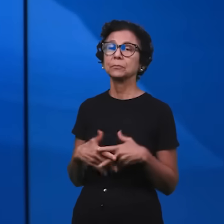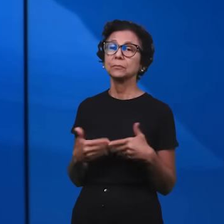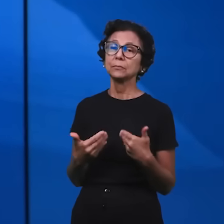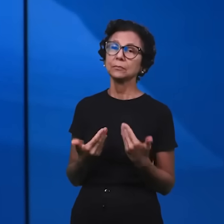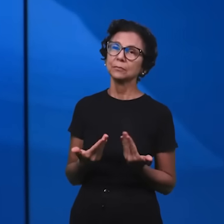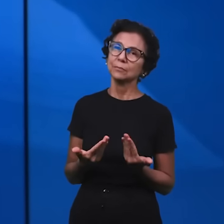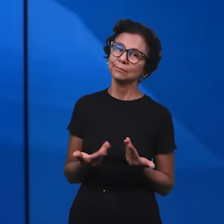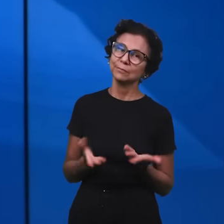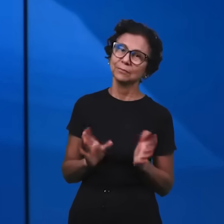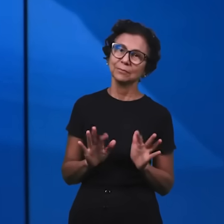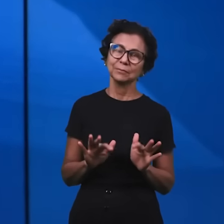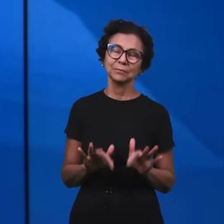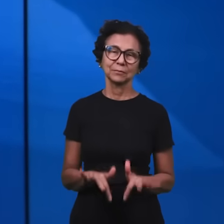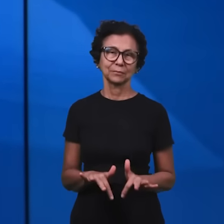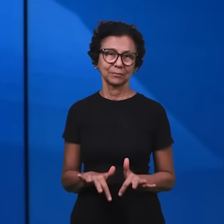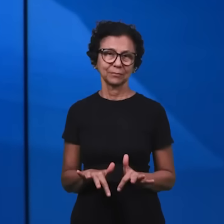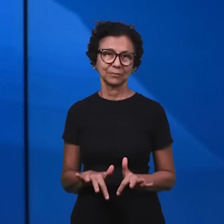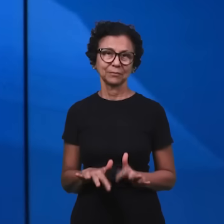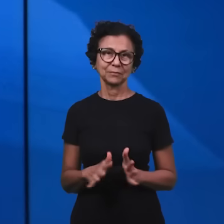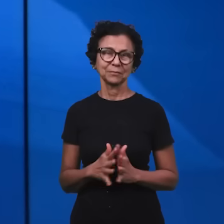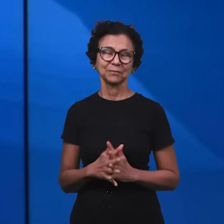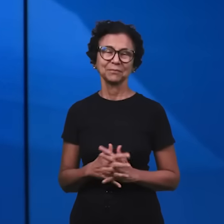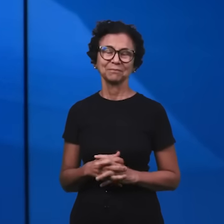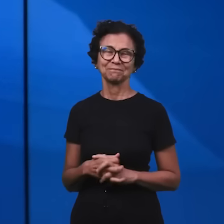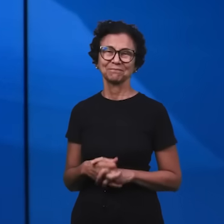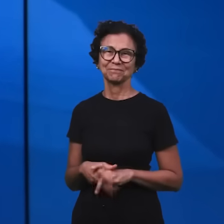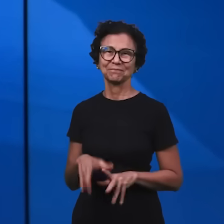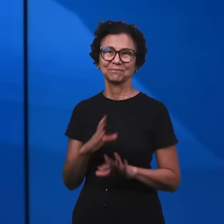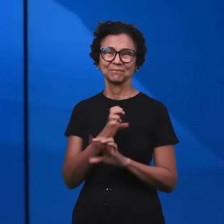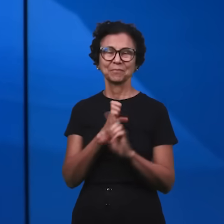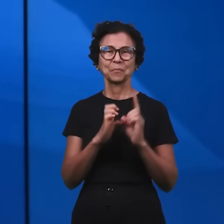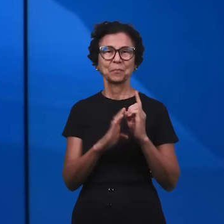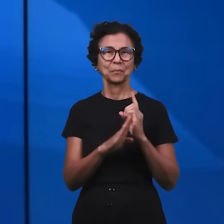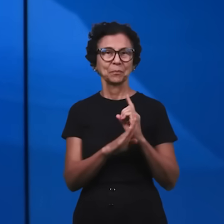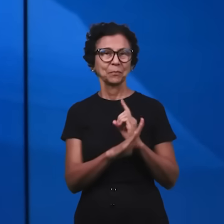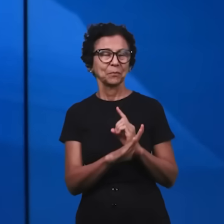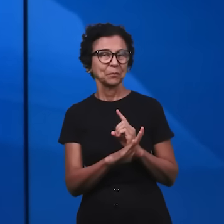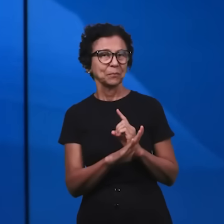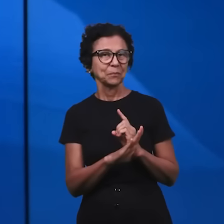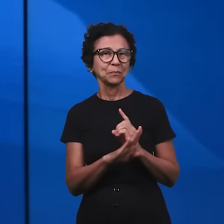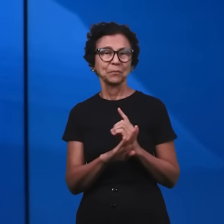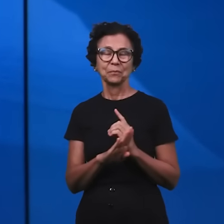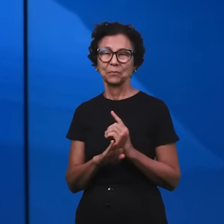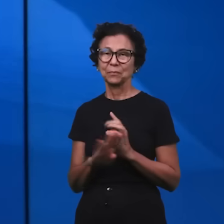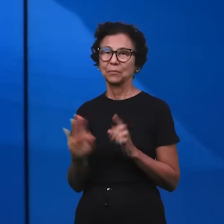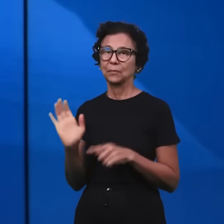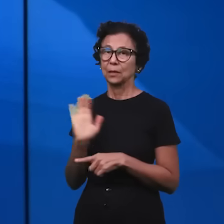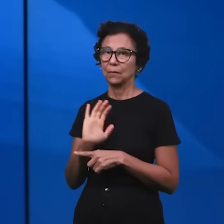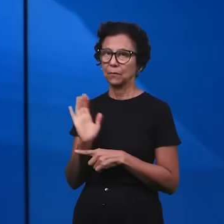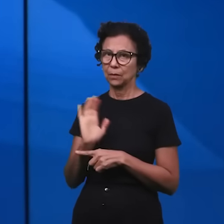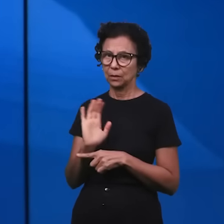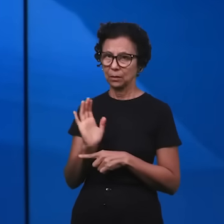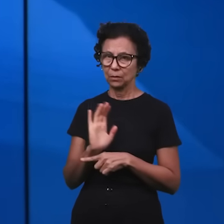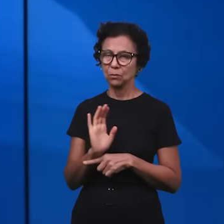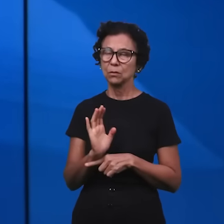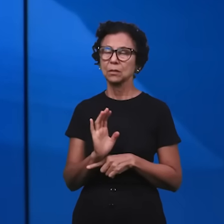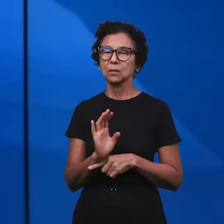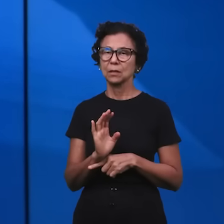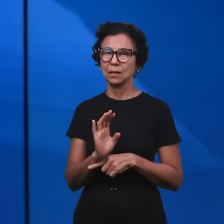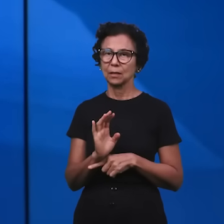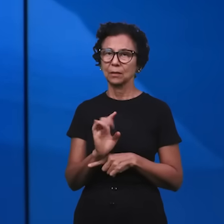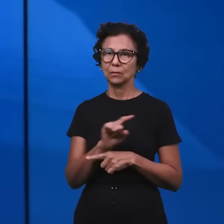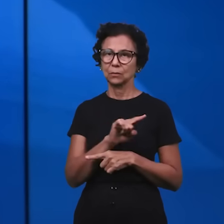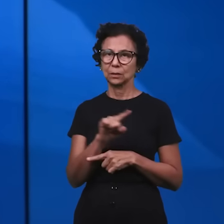Sim, irmãos, agora chegando assim ao final, né, da nossa apresentação da Escola Bíblica Dominical, através dos vídeos, né, que foram